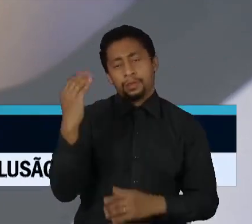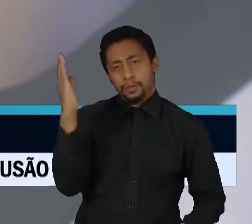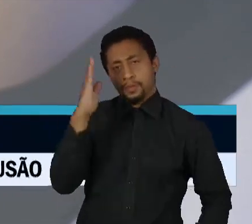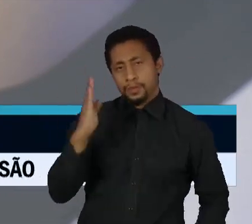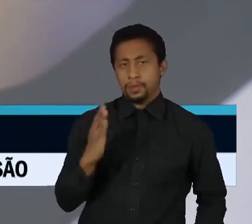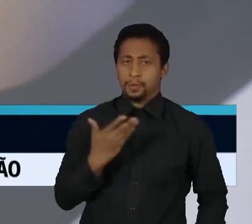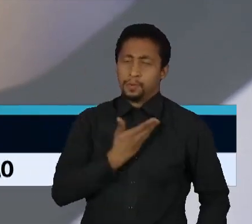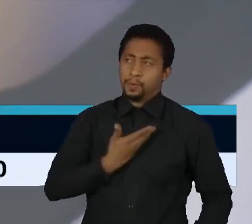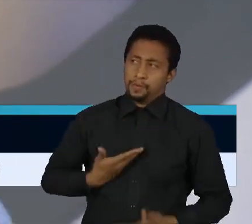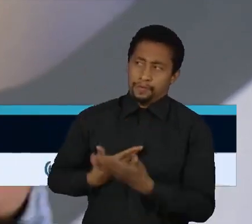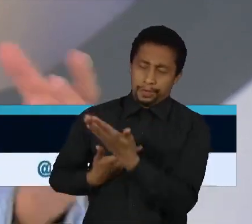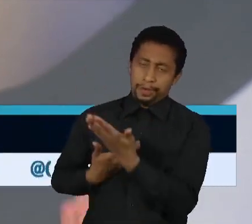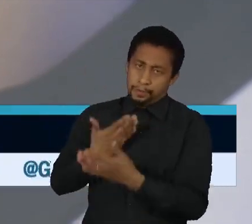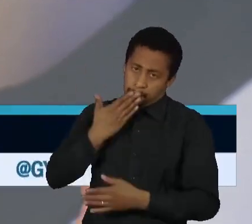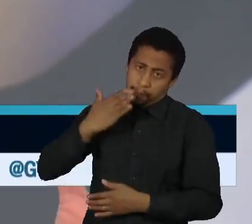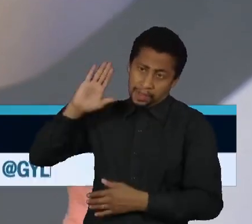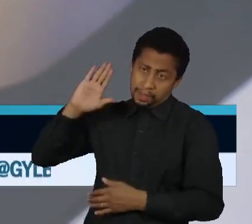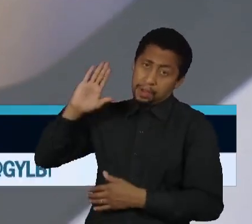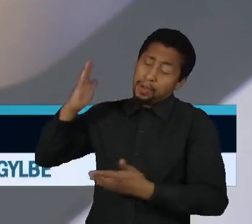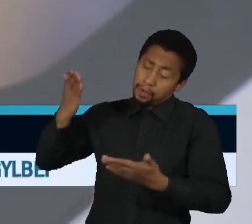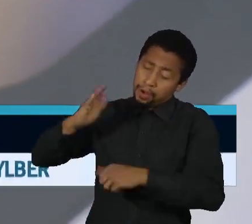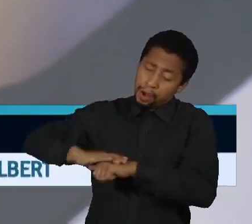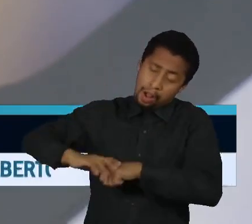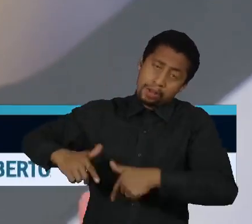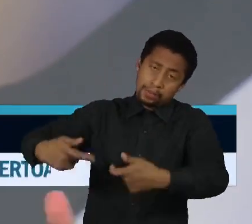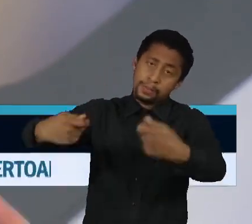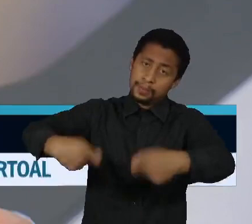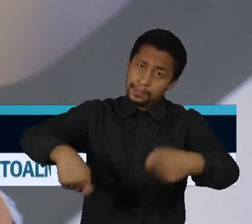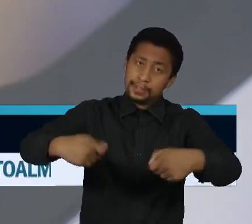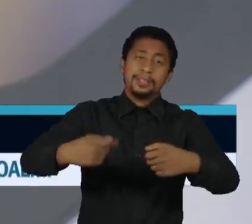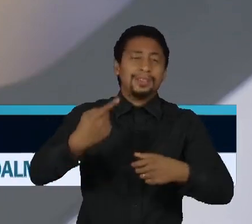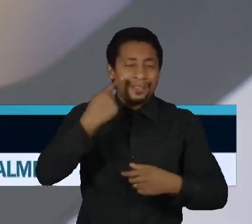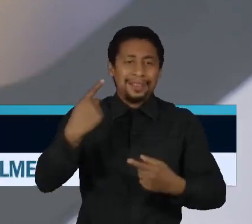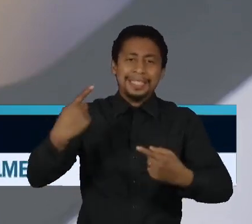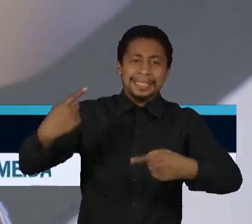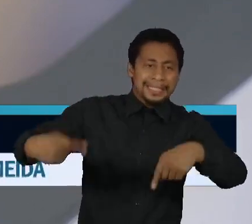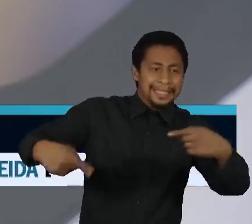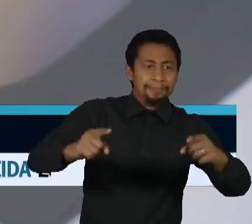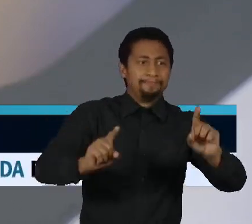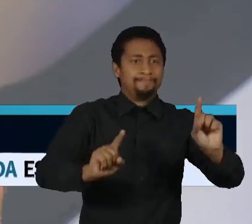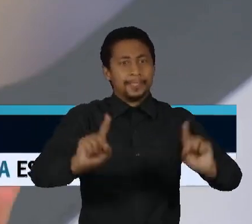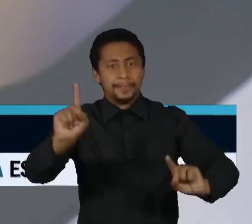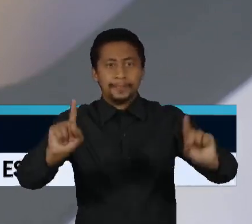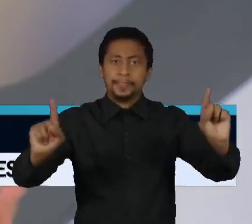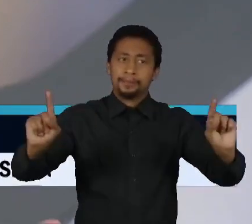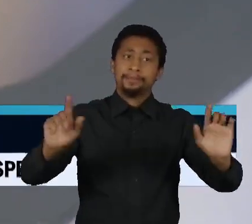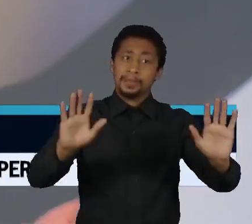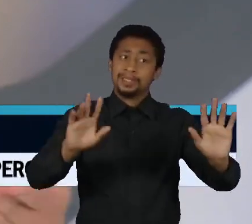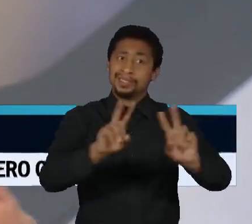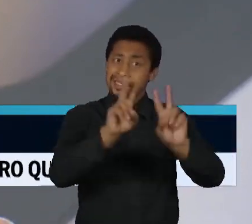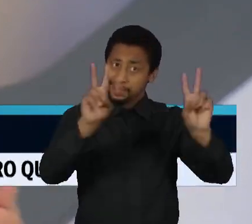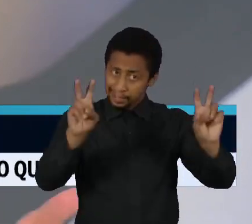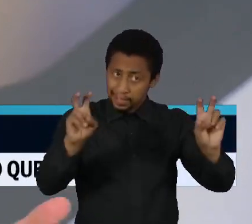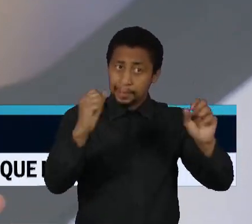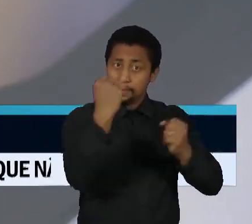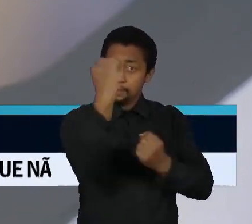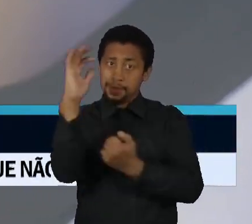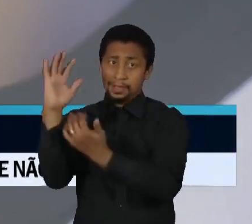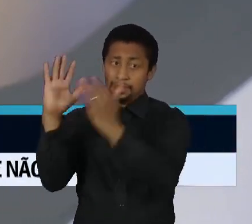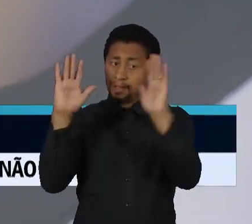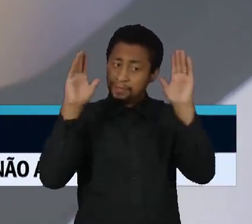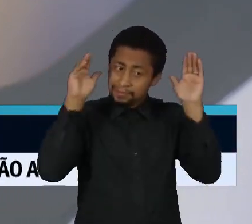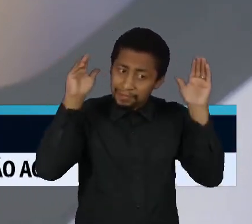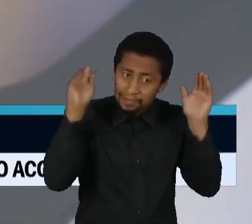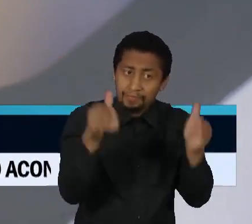próprio governo. Então, acho que a gente vai continuar vendo essas disputas, mas a questão ambiental vai ser e é um foco